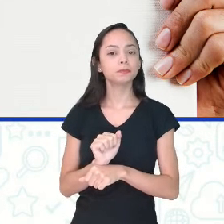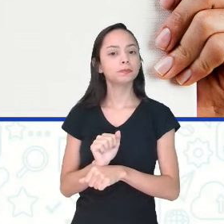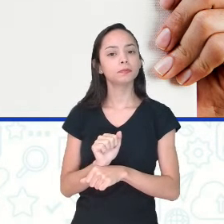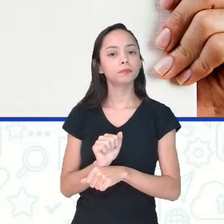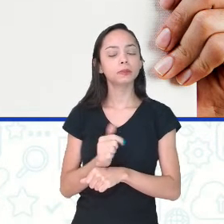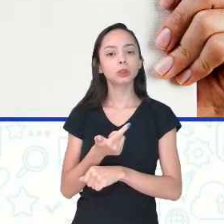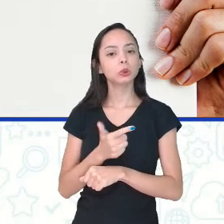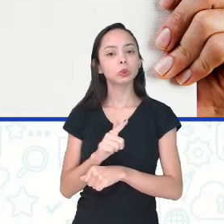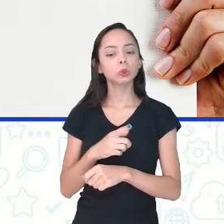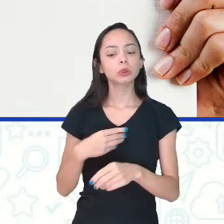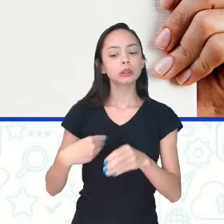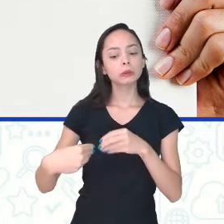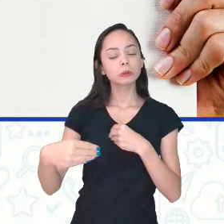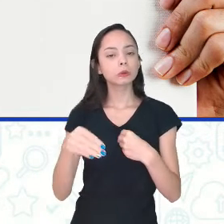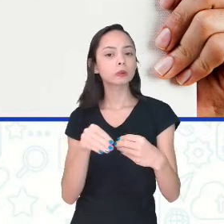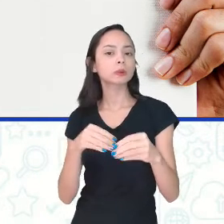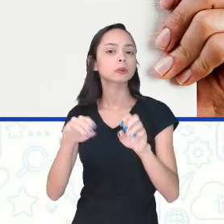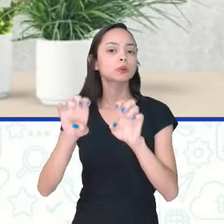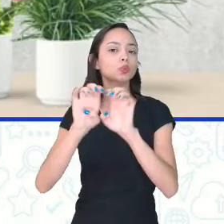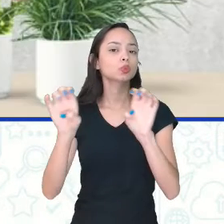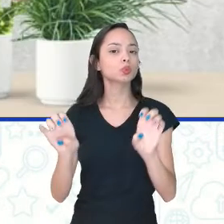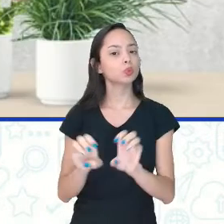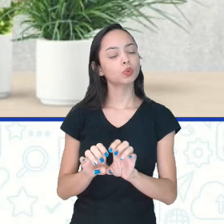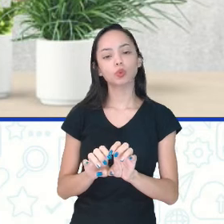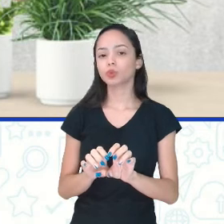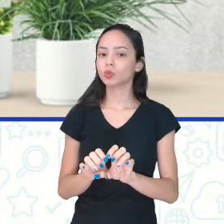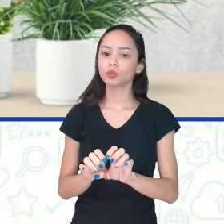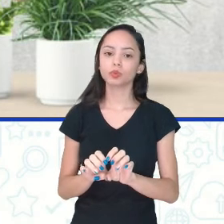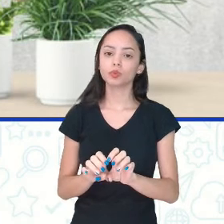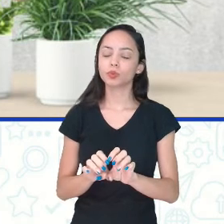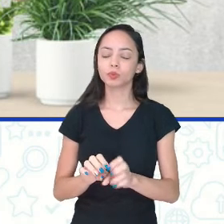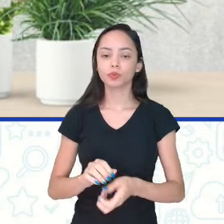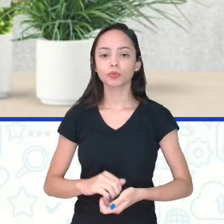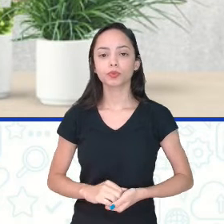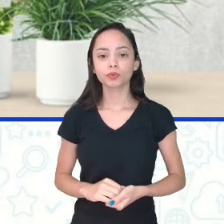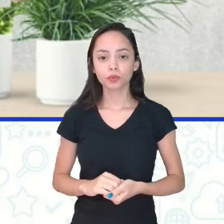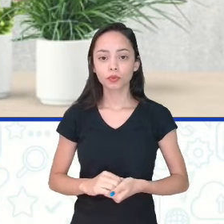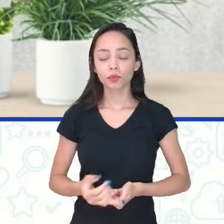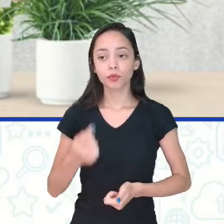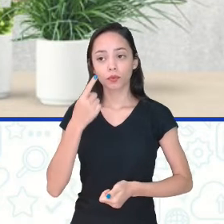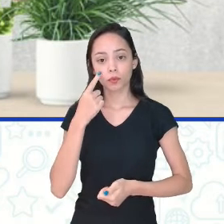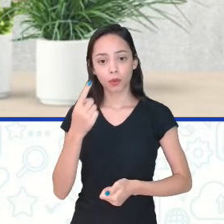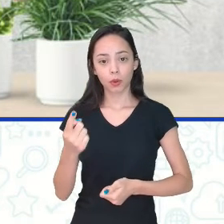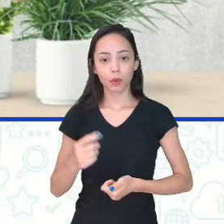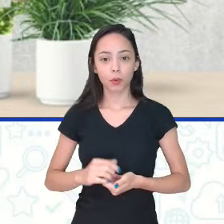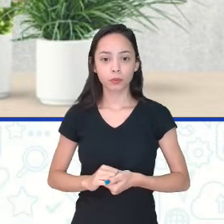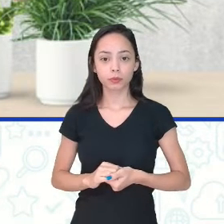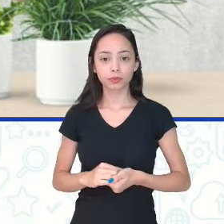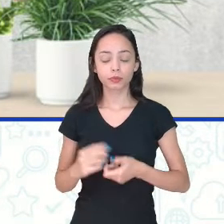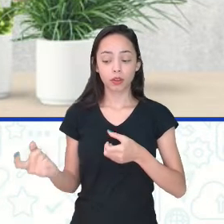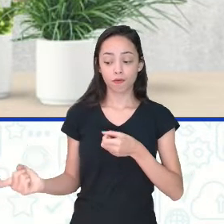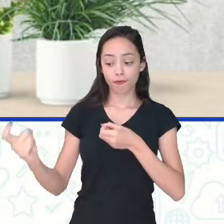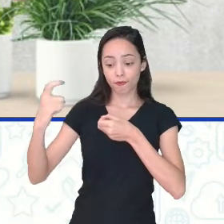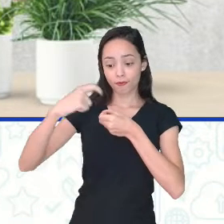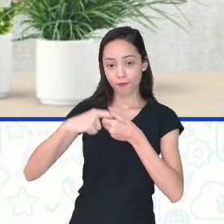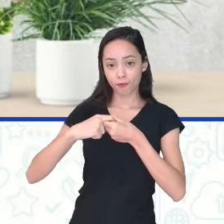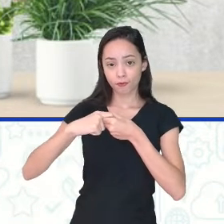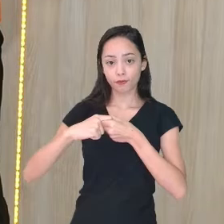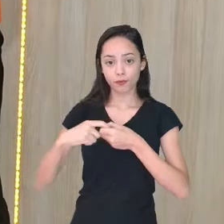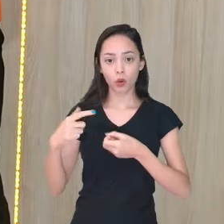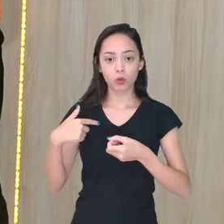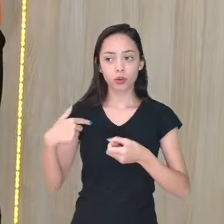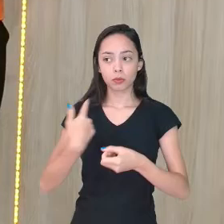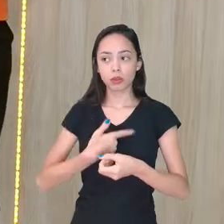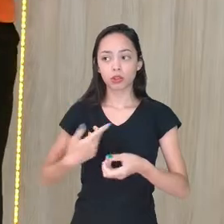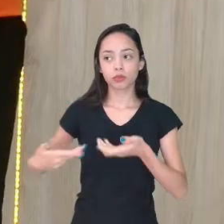sofrem flexões em suas estruturas. E aí, ó, vamos aqui, ó, volta aqui pra mim pra gente ter uma